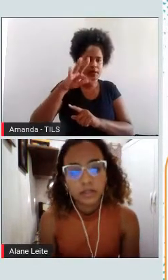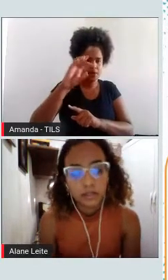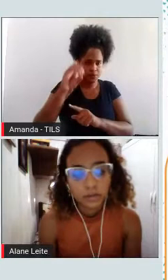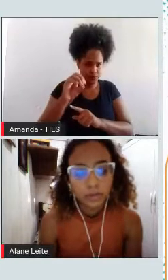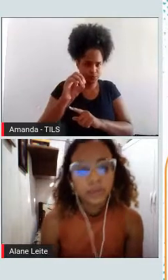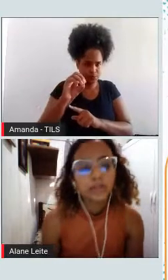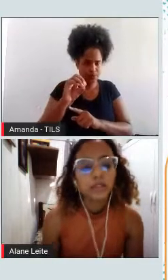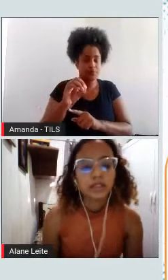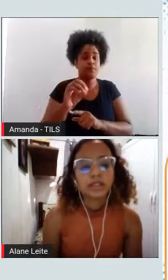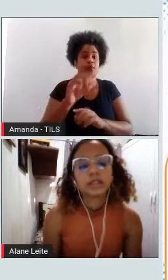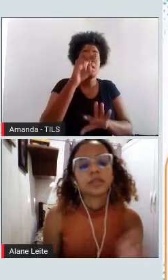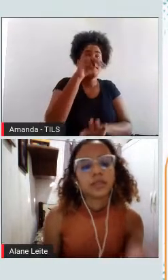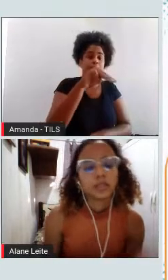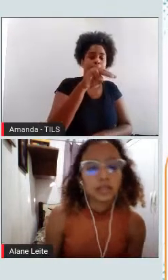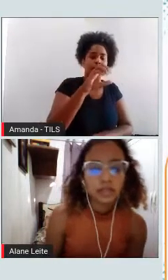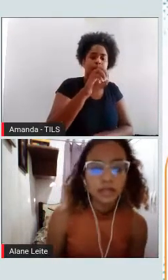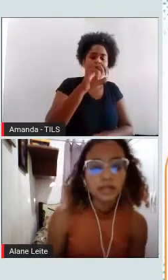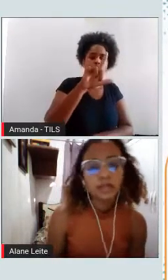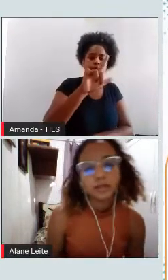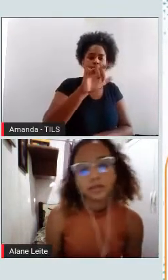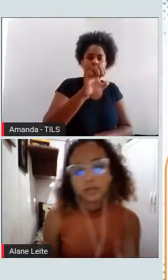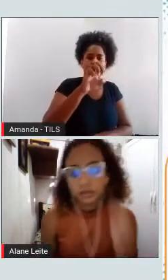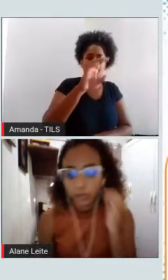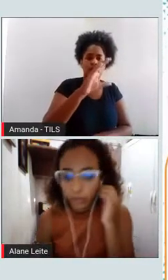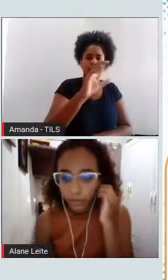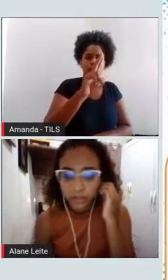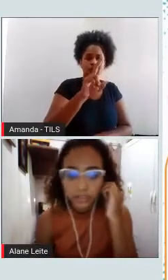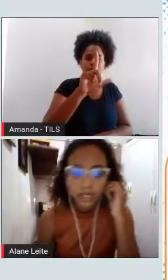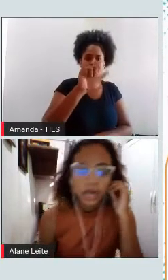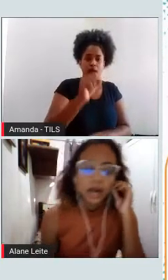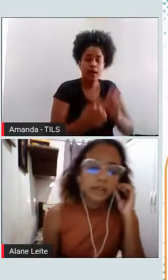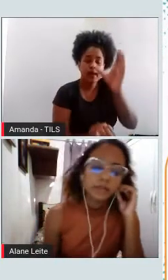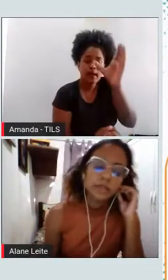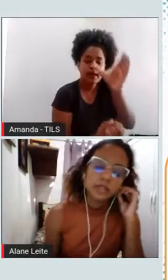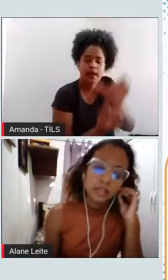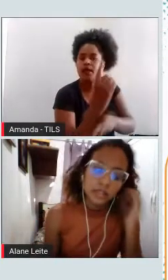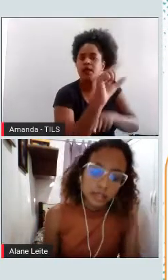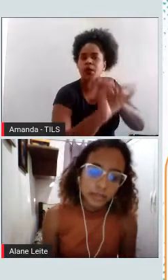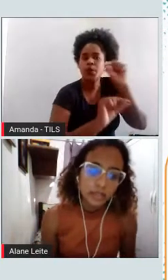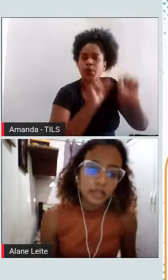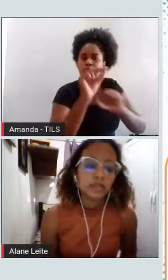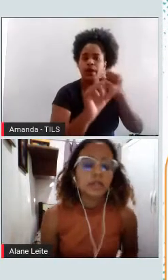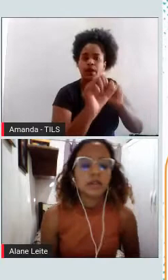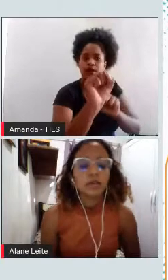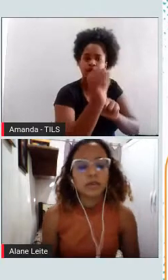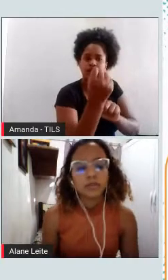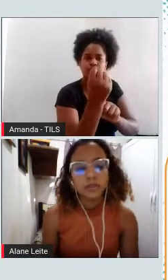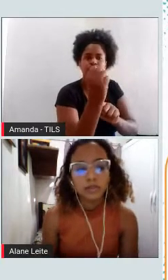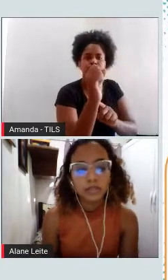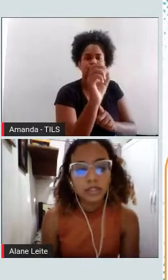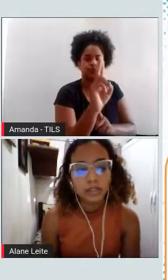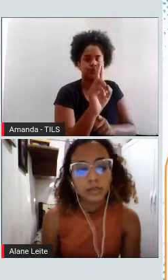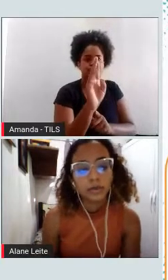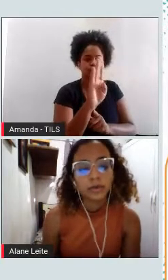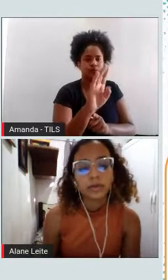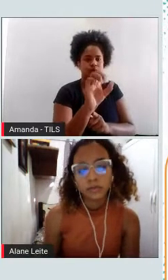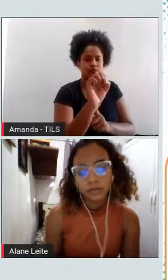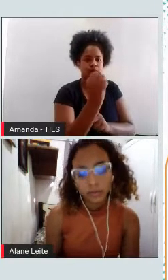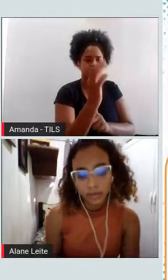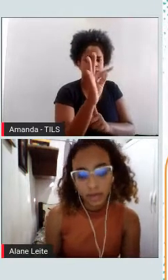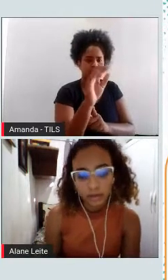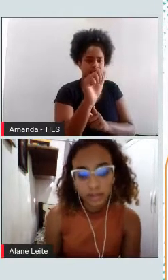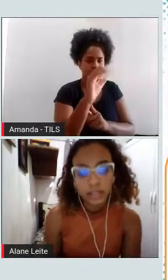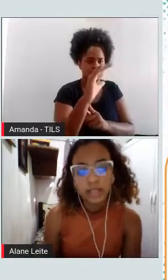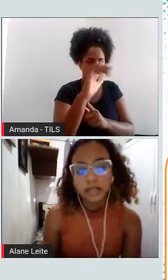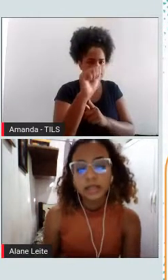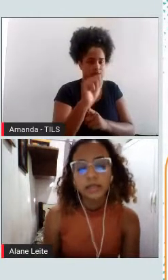em dois grandes grupos, que são substâncias simples e substâncias compostas. As substâncias simples elas vão ser constituídas por conjuntos